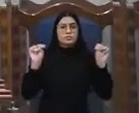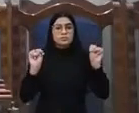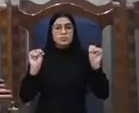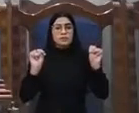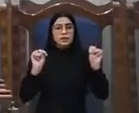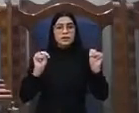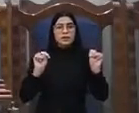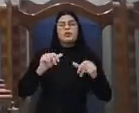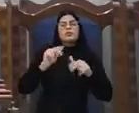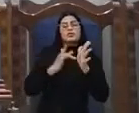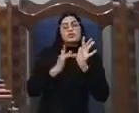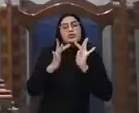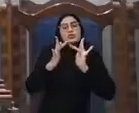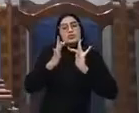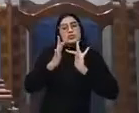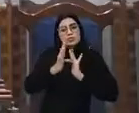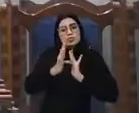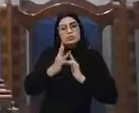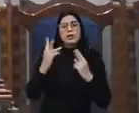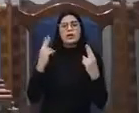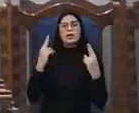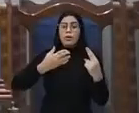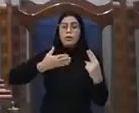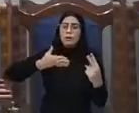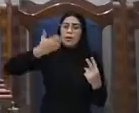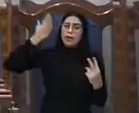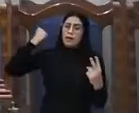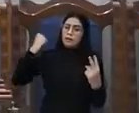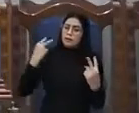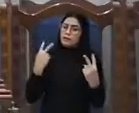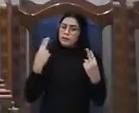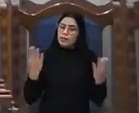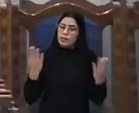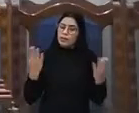o mesmo ontem, hoje e